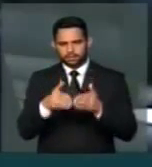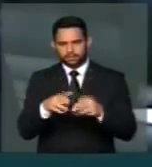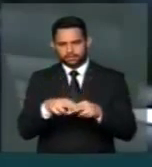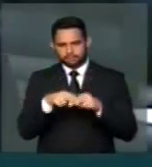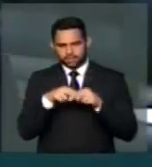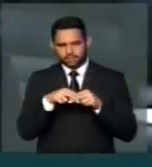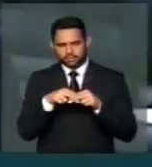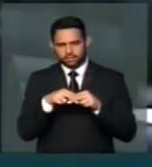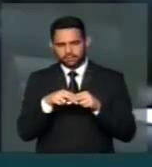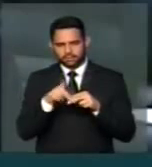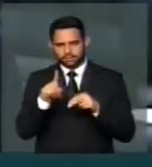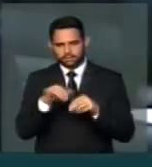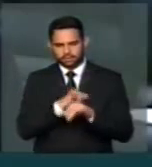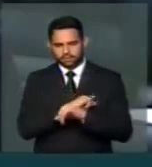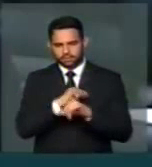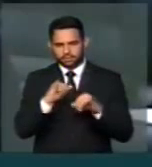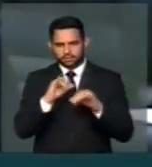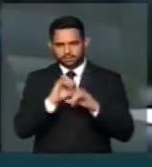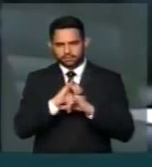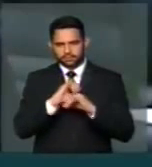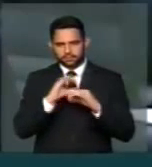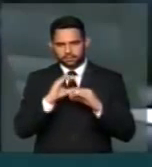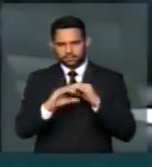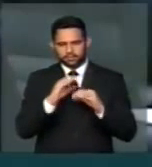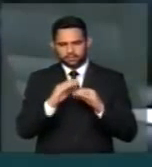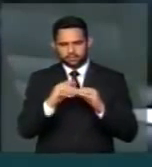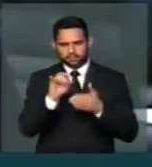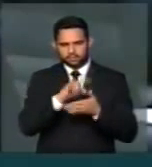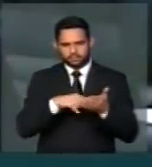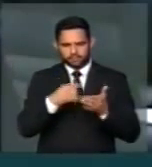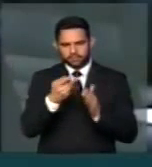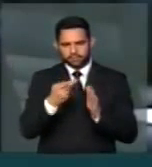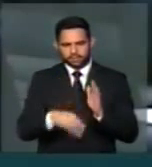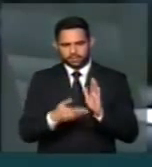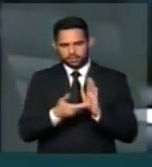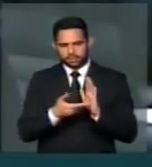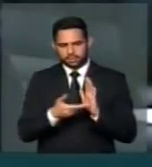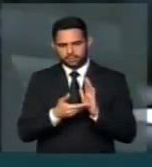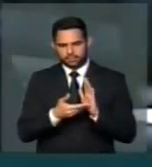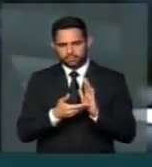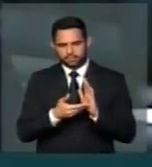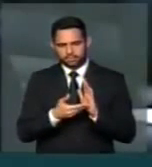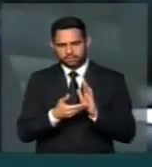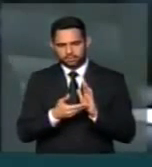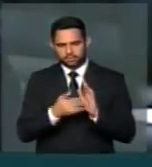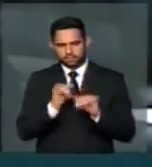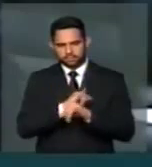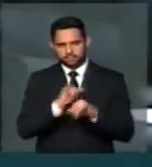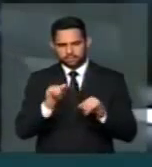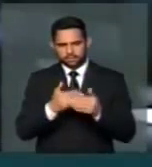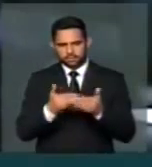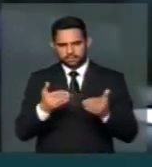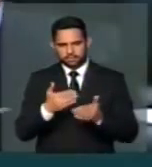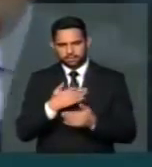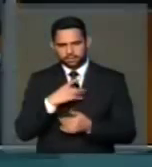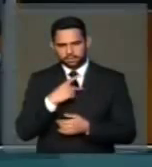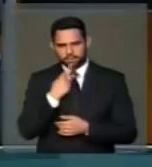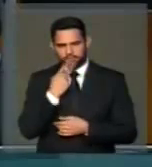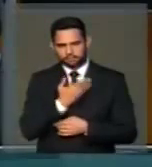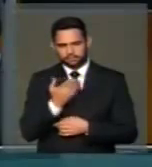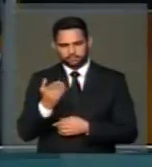peço que seja transcrito nos anais dessa casa esse pronunciamento. Está